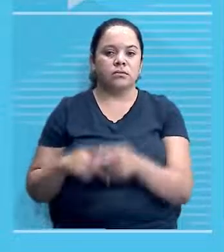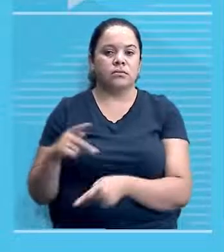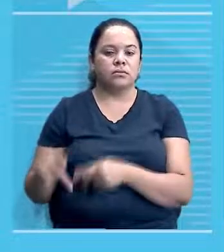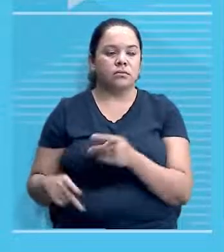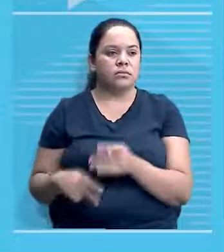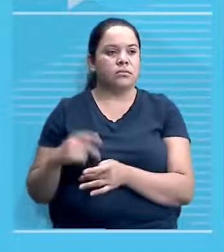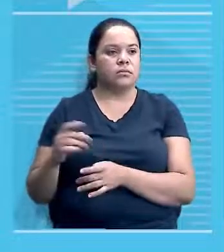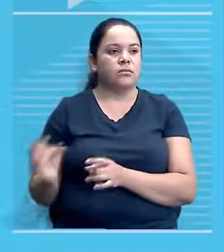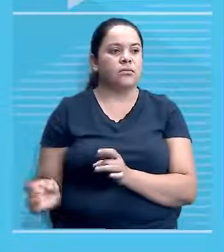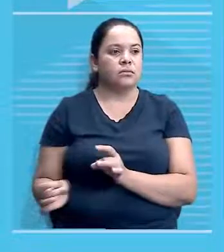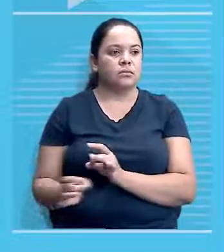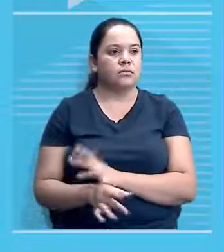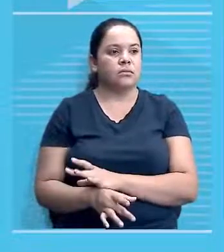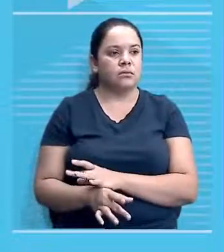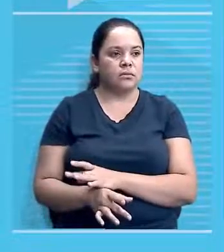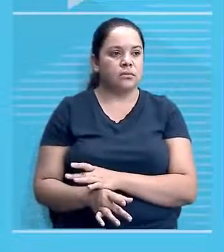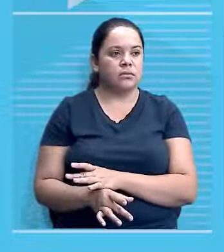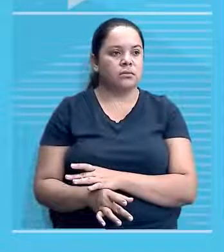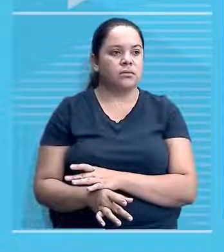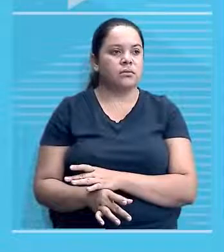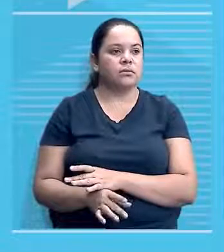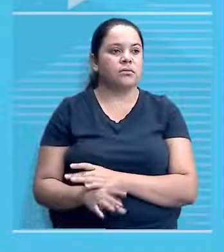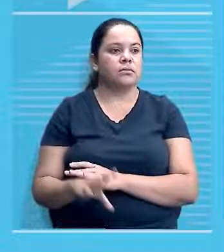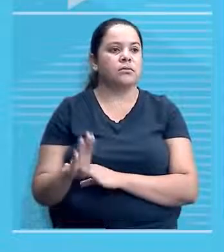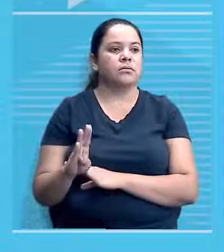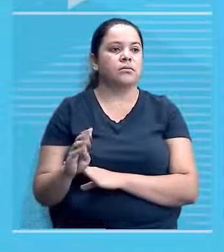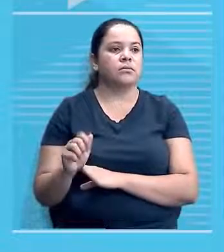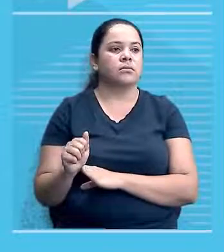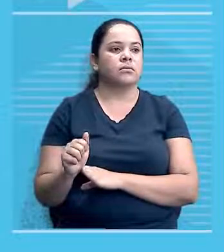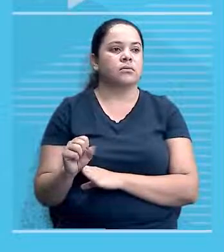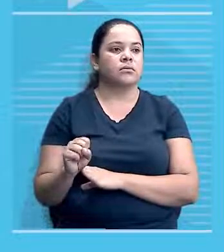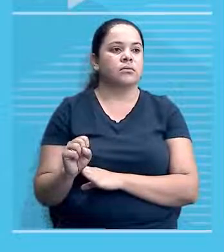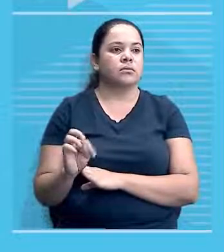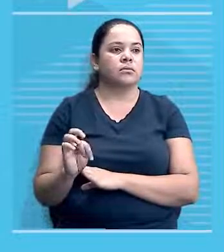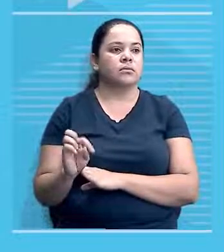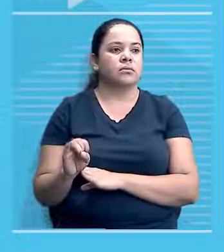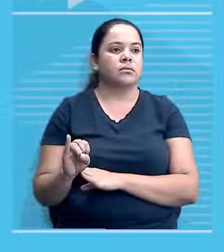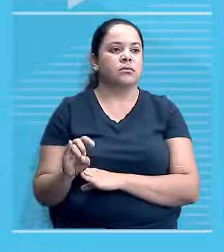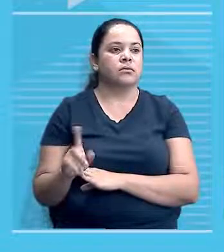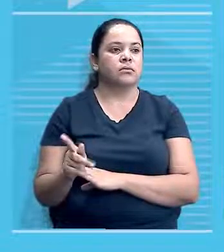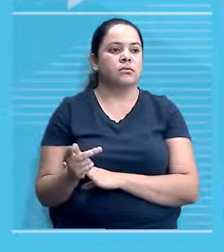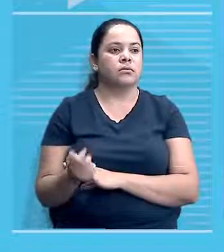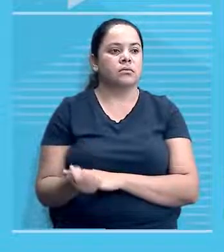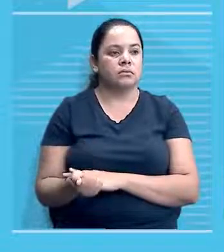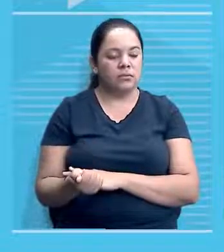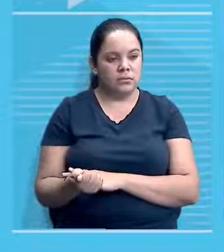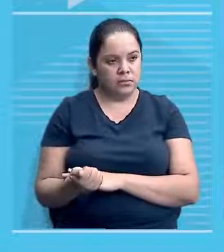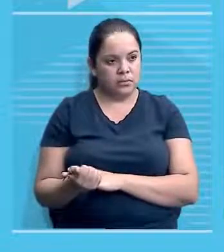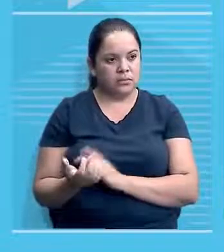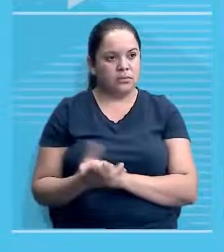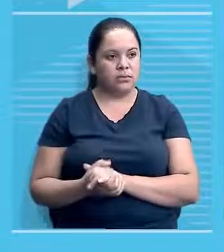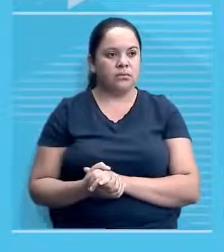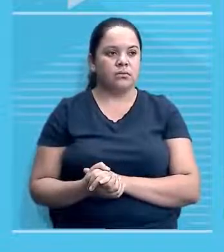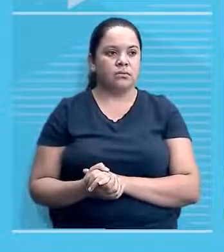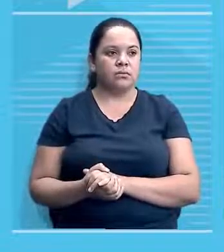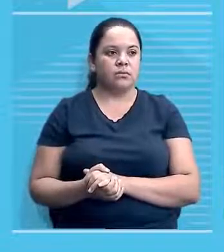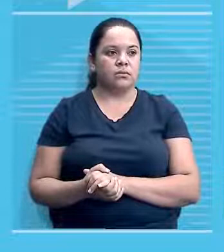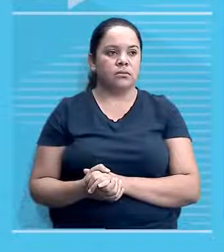uma prisão símbolo da França e nisso correndo na paralela